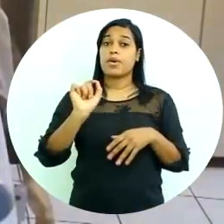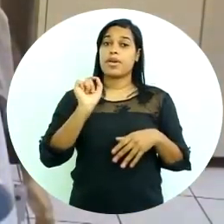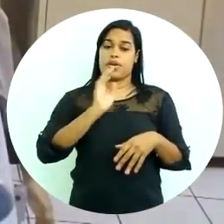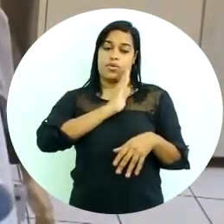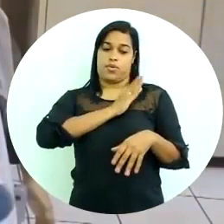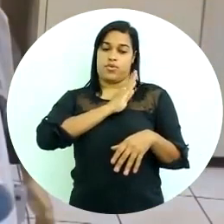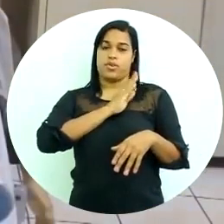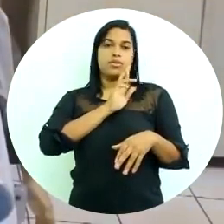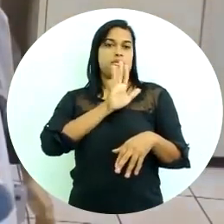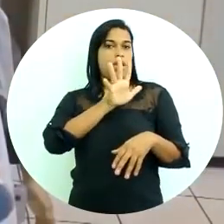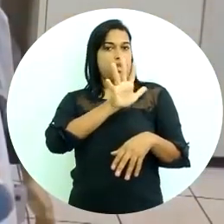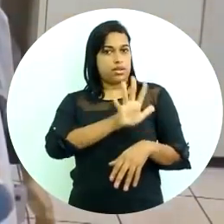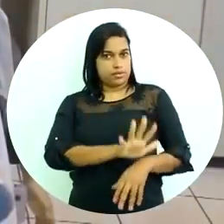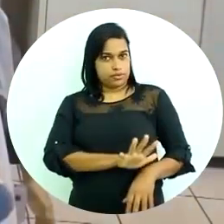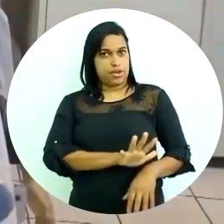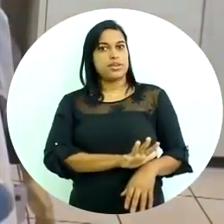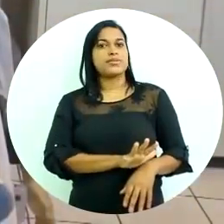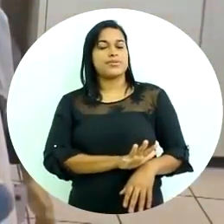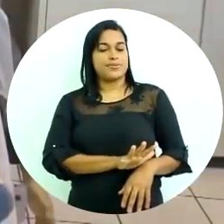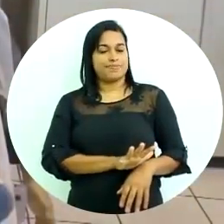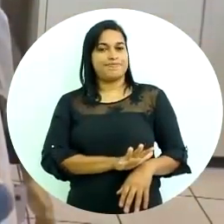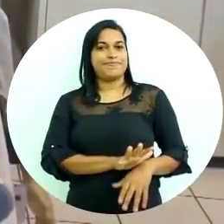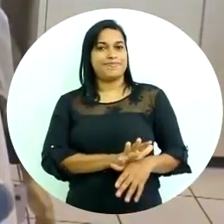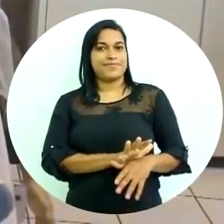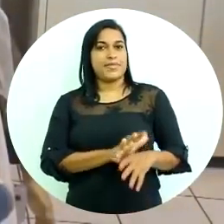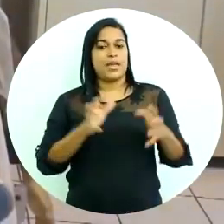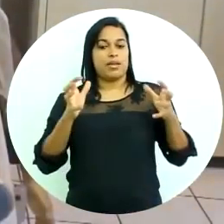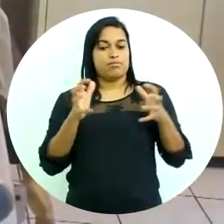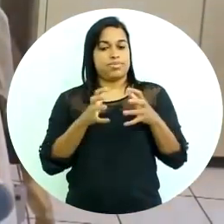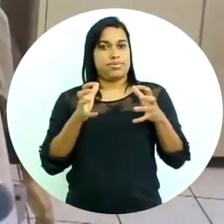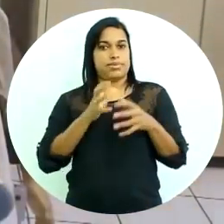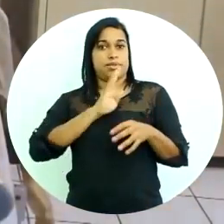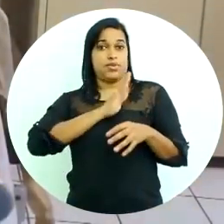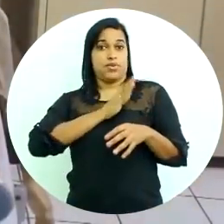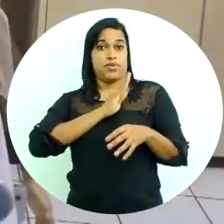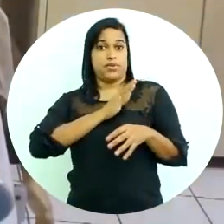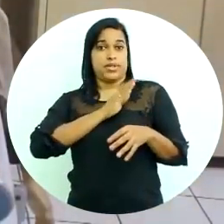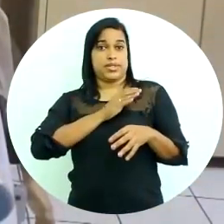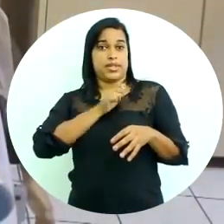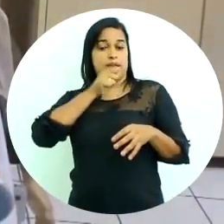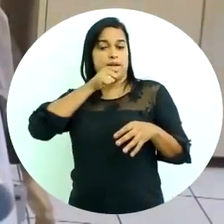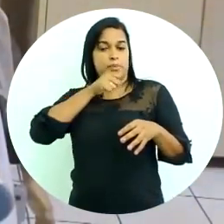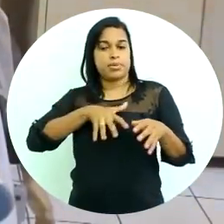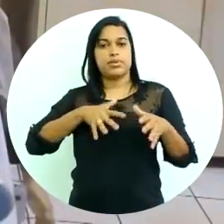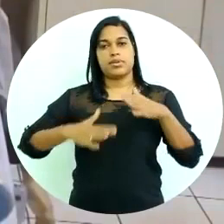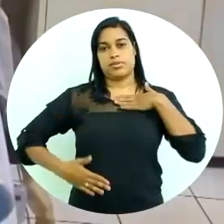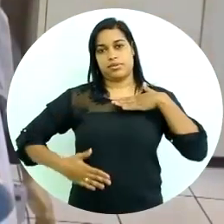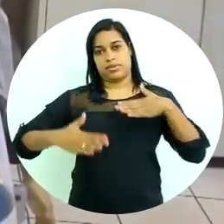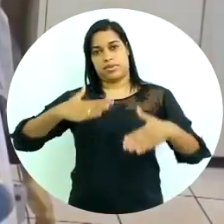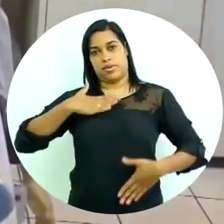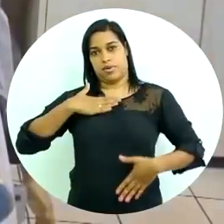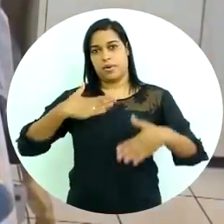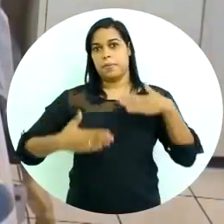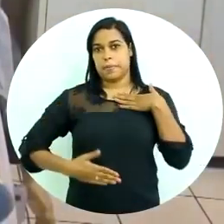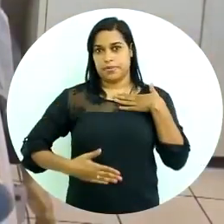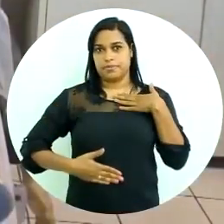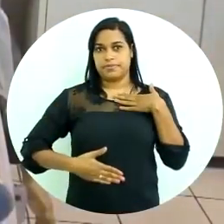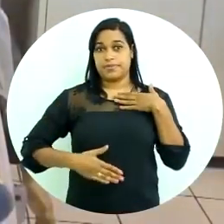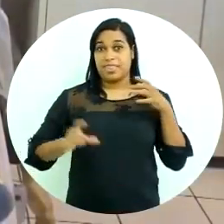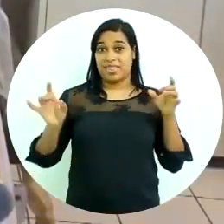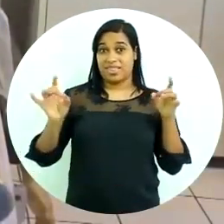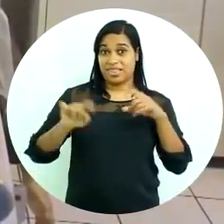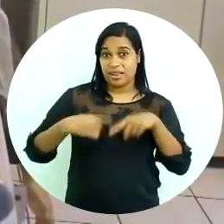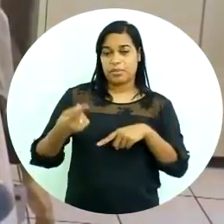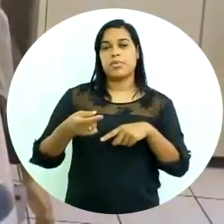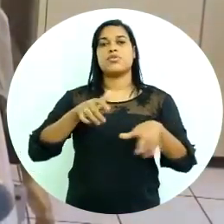está aqui relaxado, a gente vai comprimir o coração e expulsar o sangue para todo o corpo. Depois, quando a gente retorna o